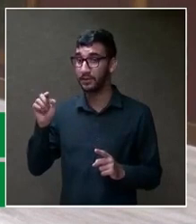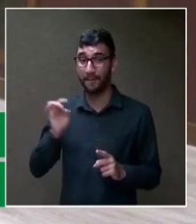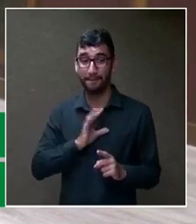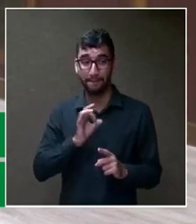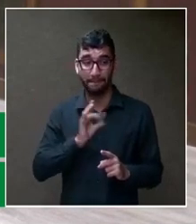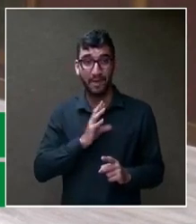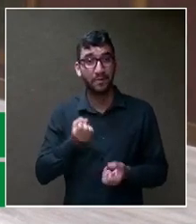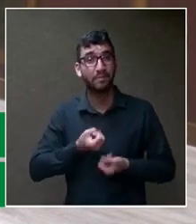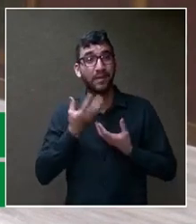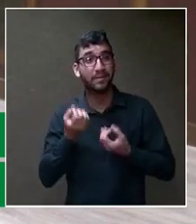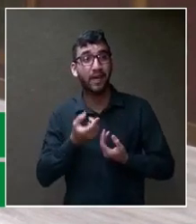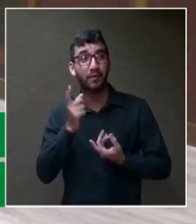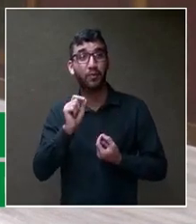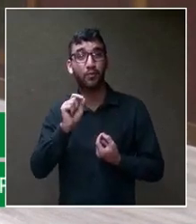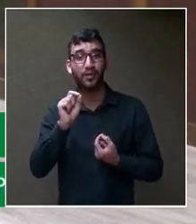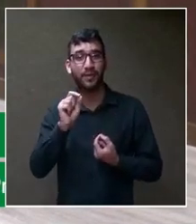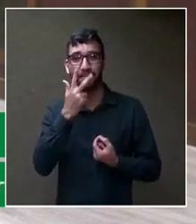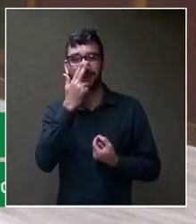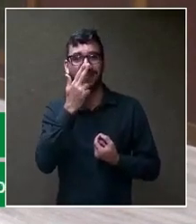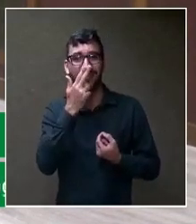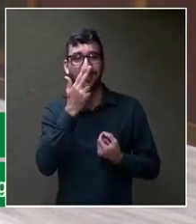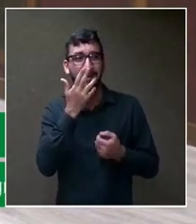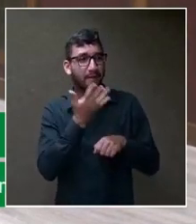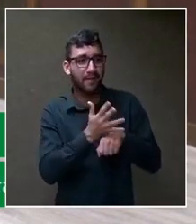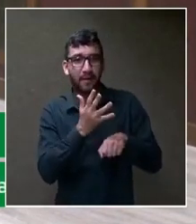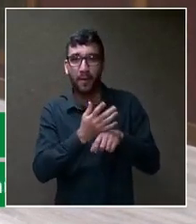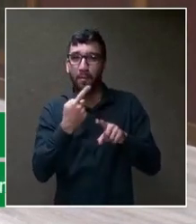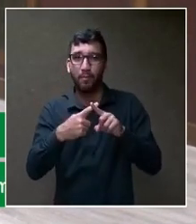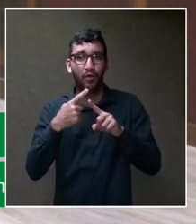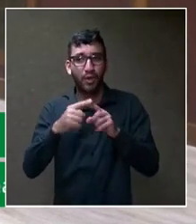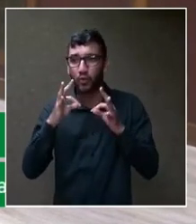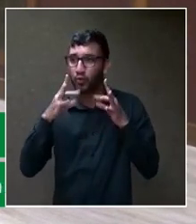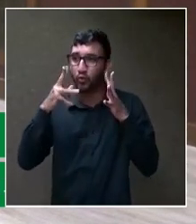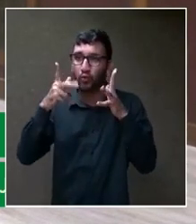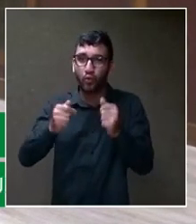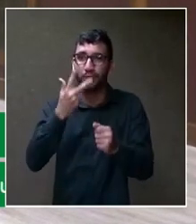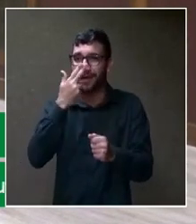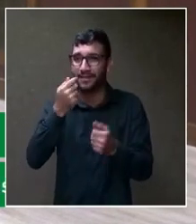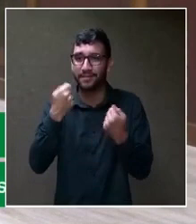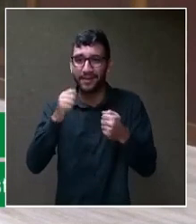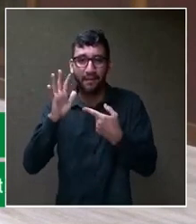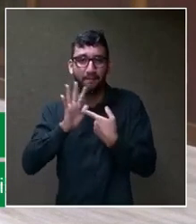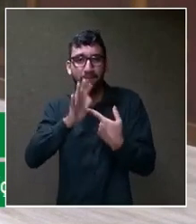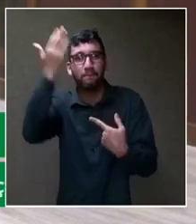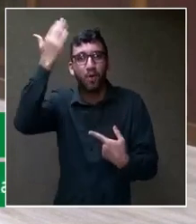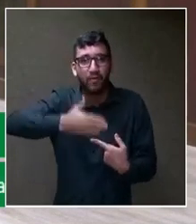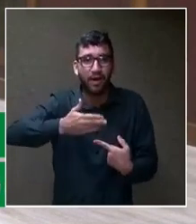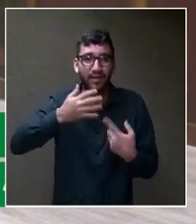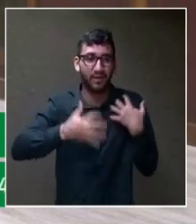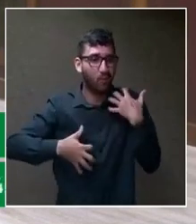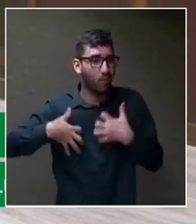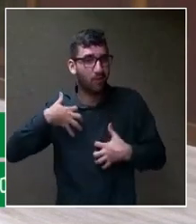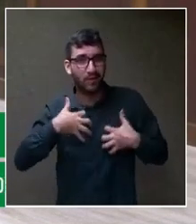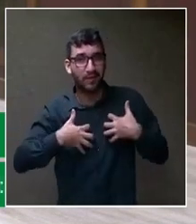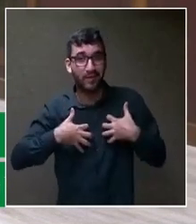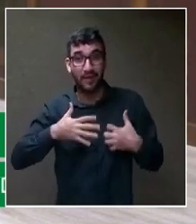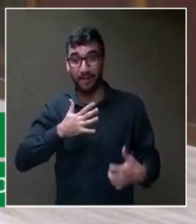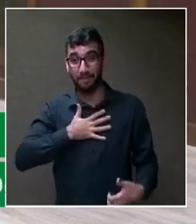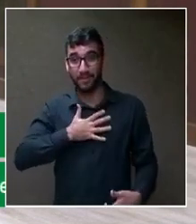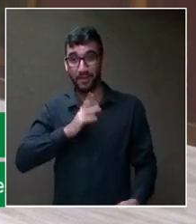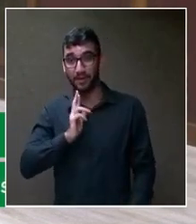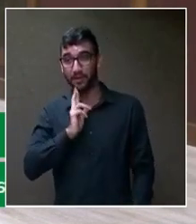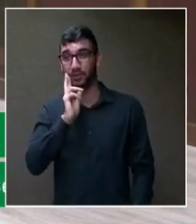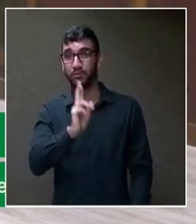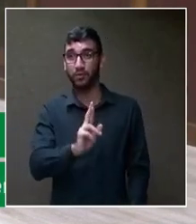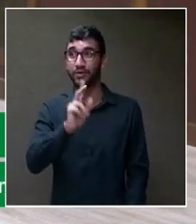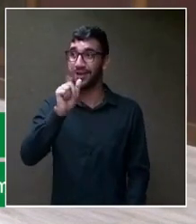O medo que ela expressava era nesse tipo de atitude. Tudo ela tinha que provar, e isso incomodava ela, deixava ela aflita. Mas, então, a minha resposta na